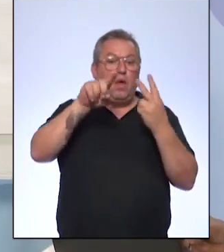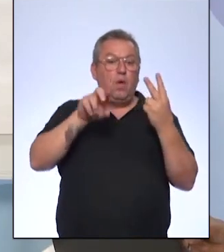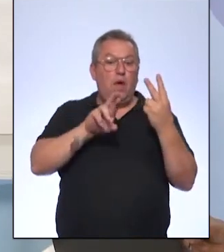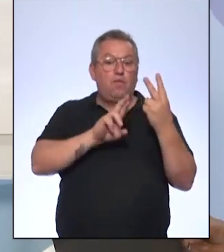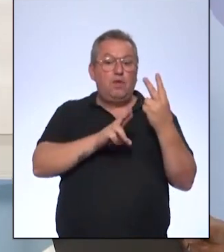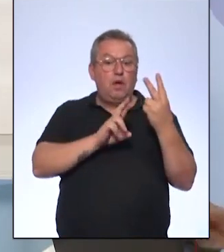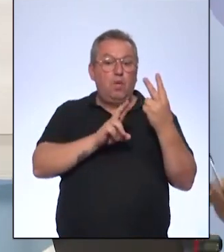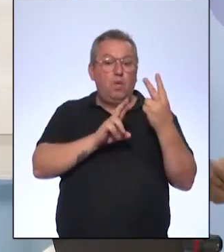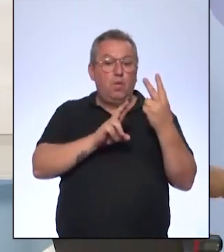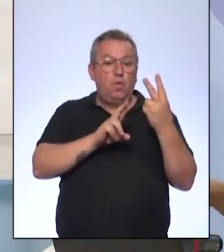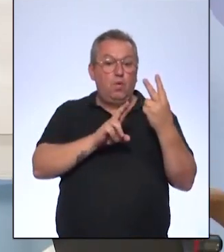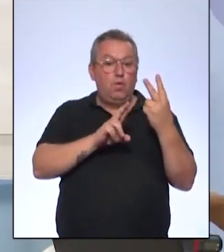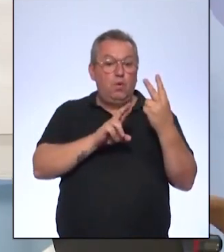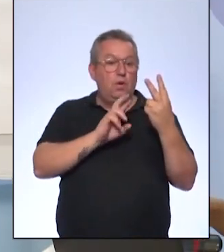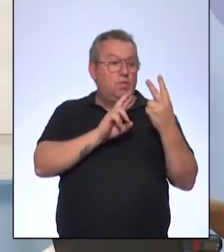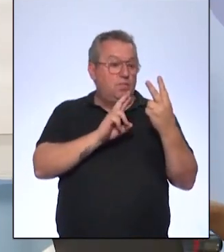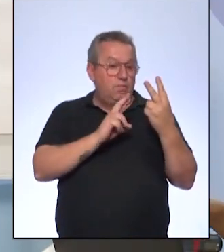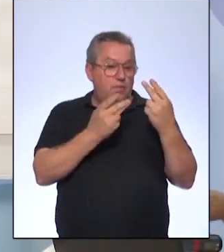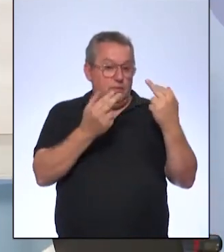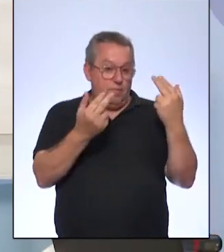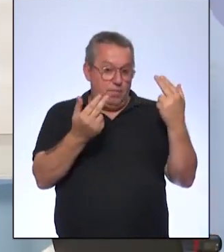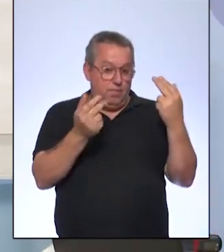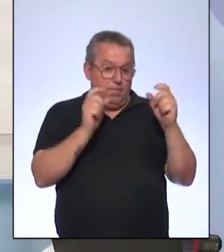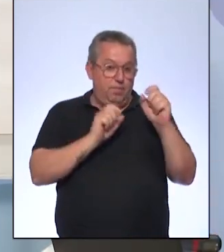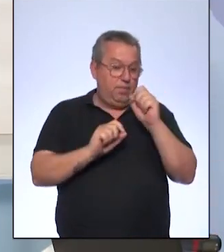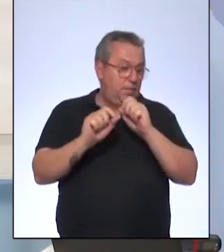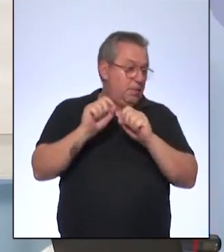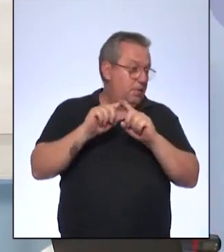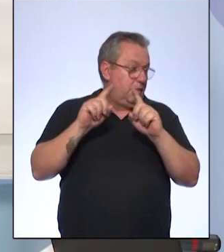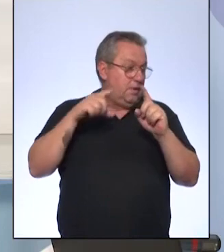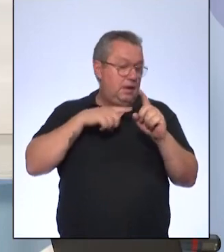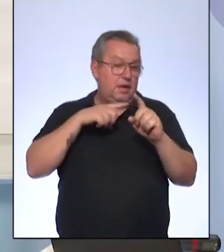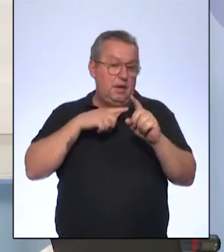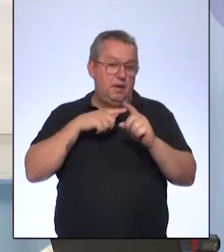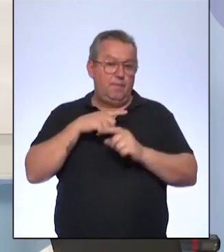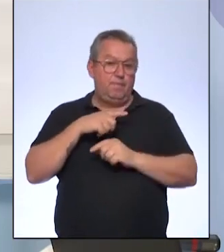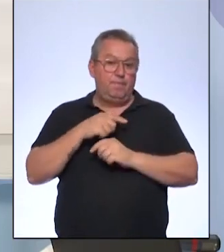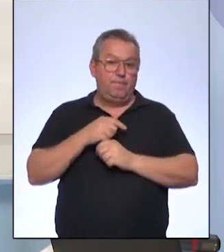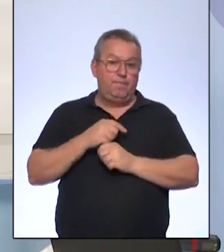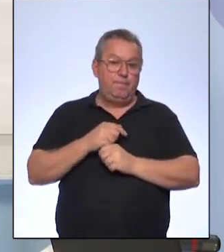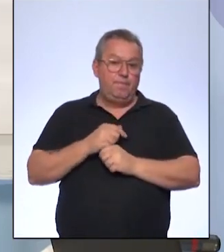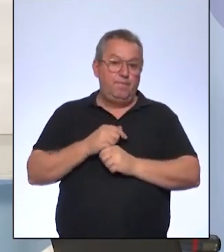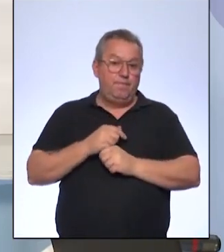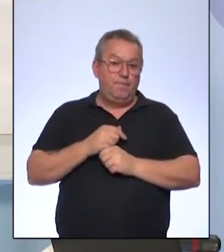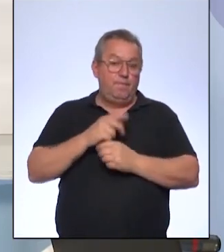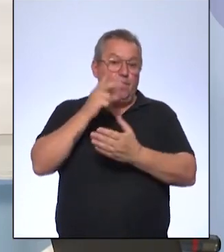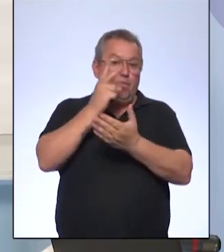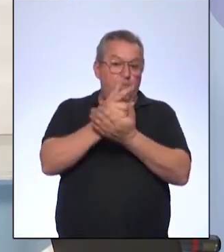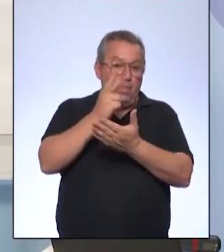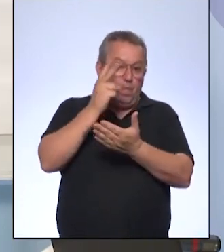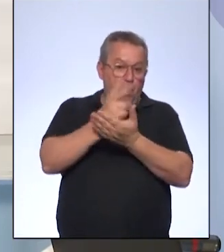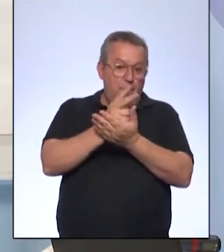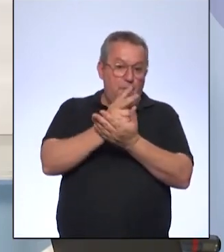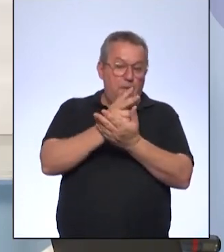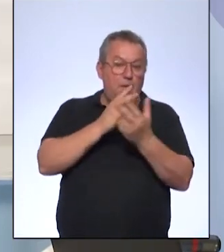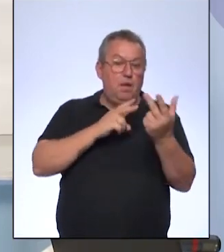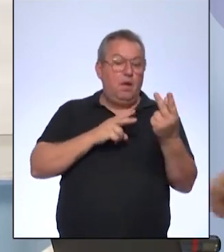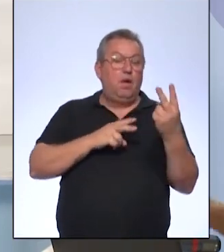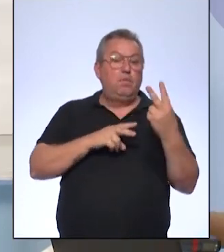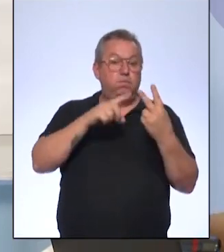semelhantes. Radical semelhante é aquele que possui o mesmo